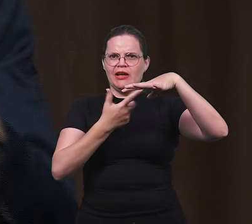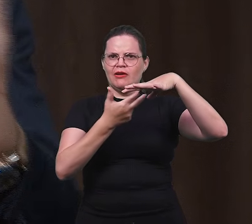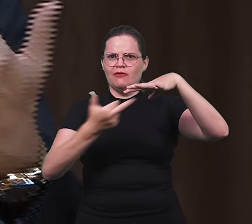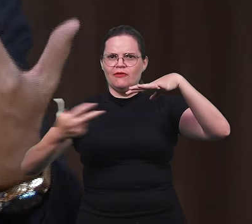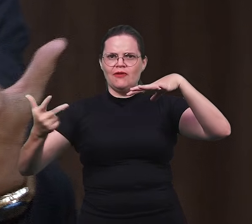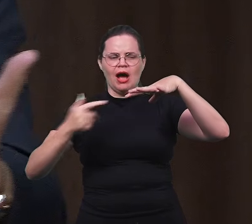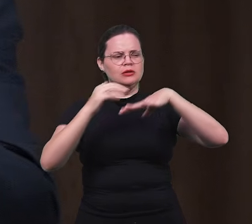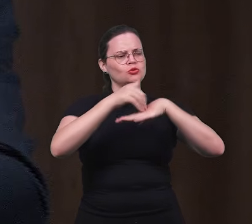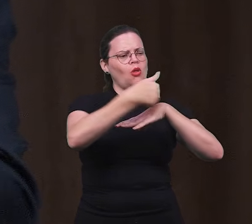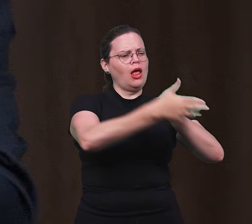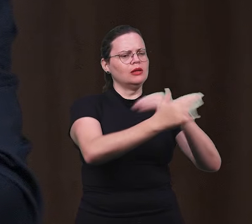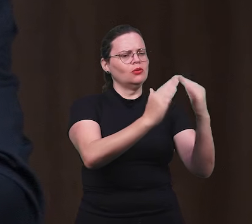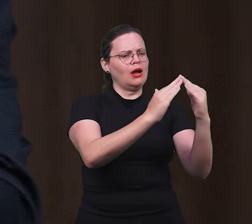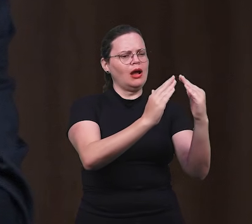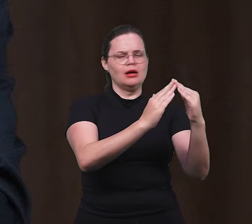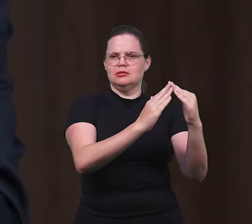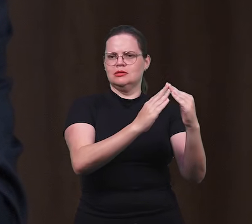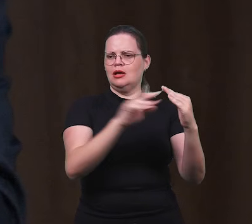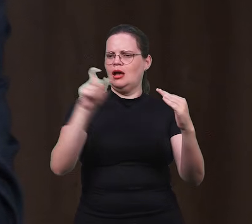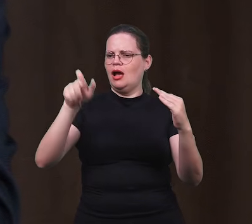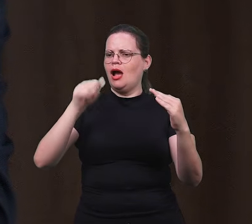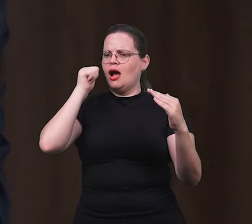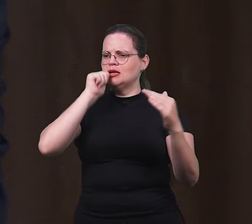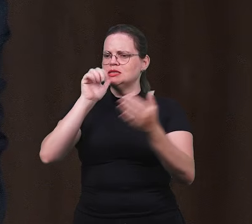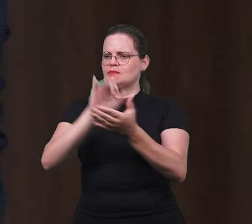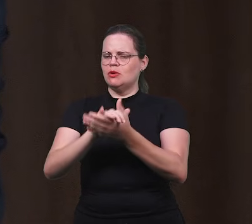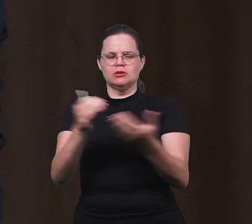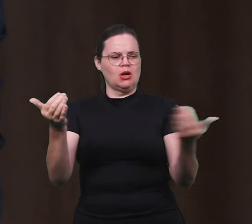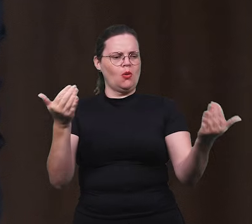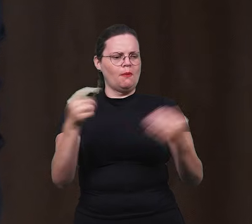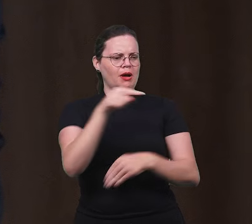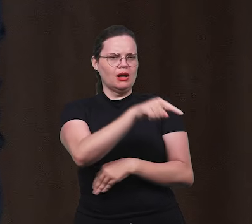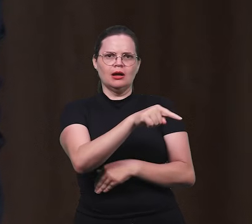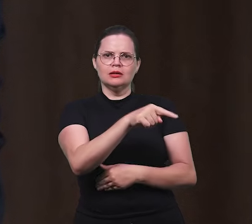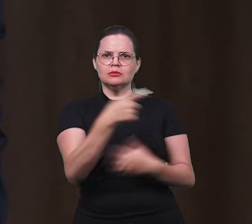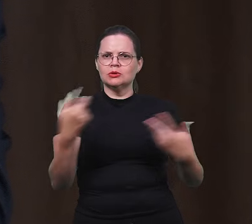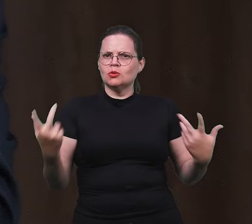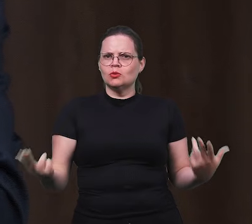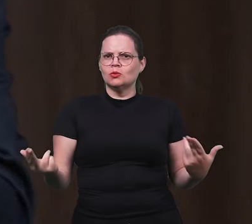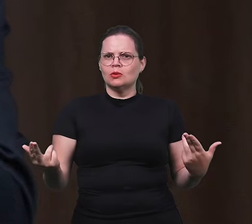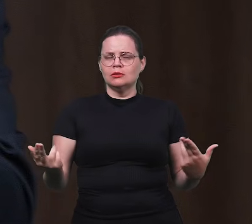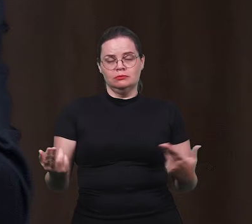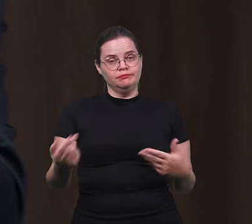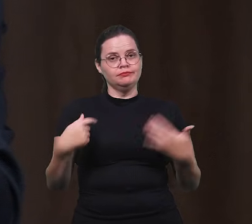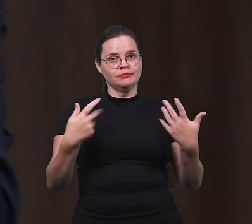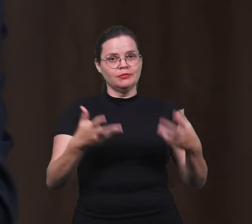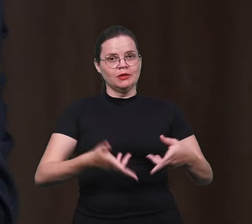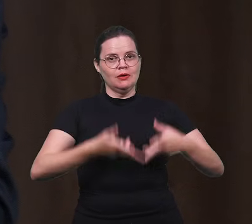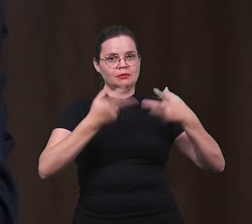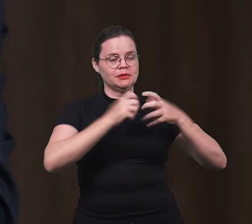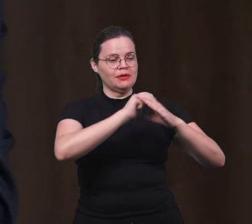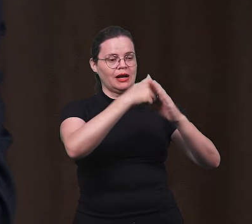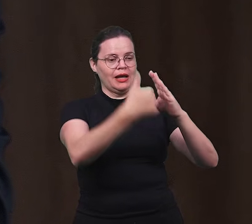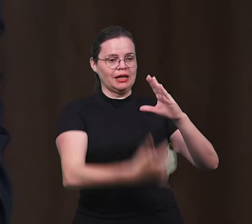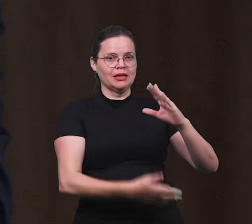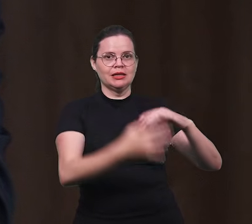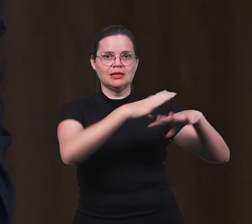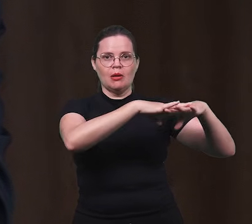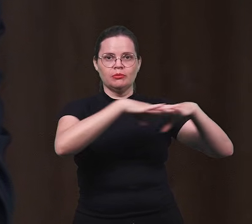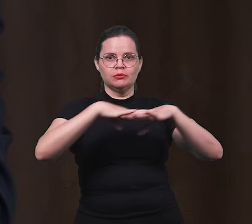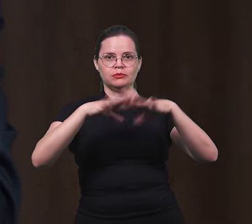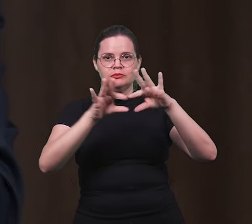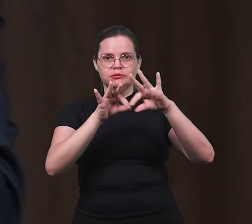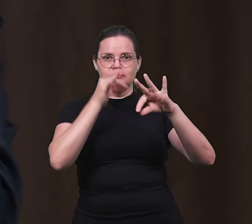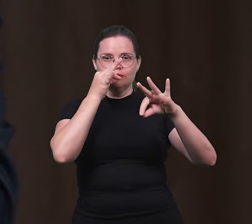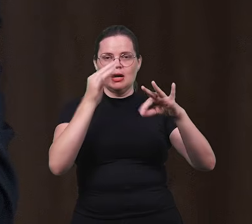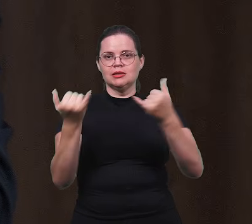lado da casa. Então, obviamente, você vai poder ver várias características da videira semelhantes à